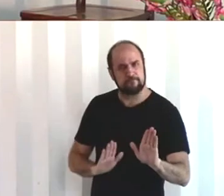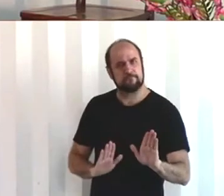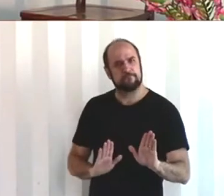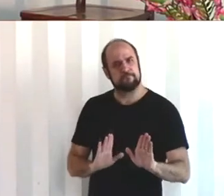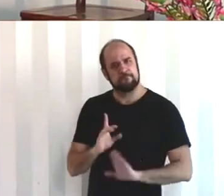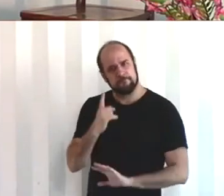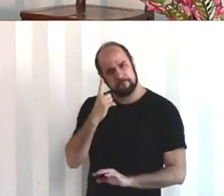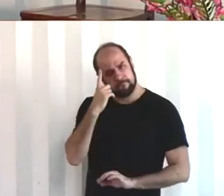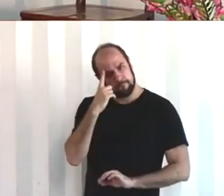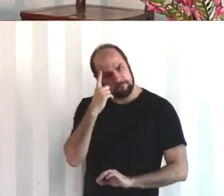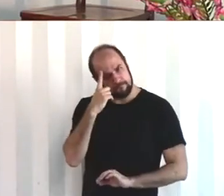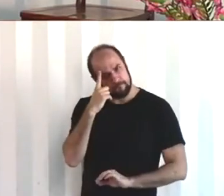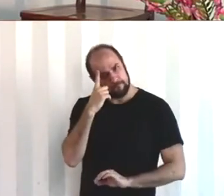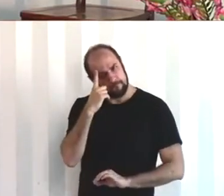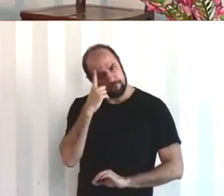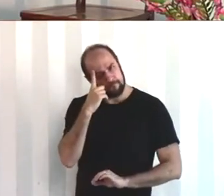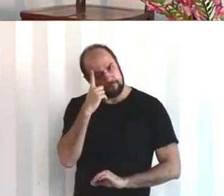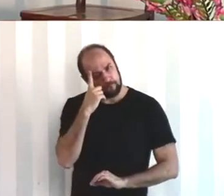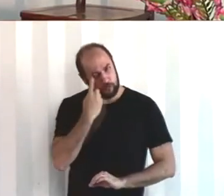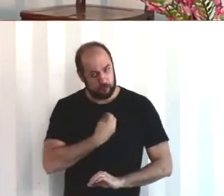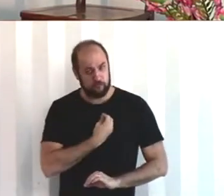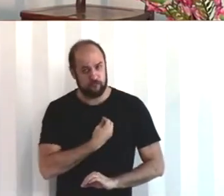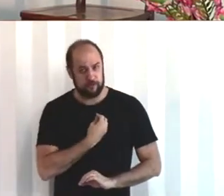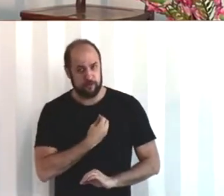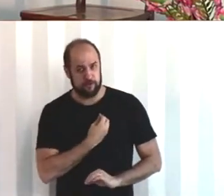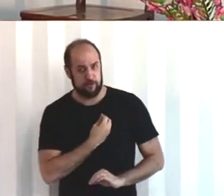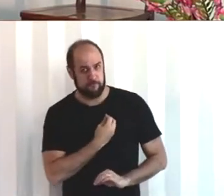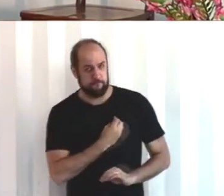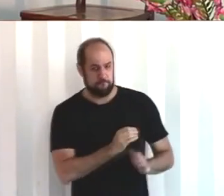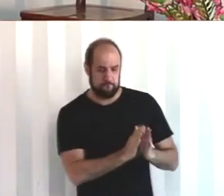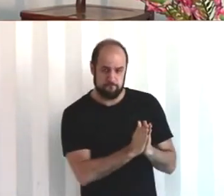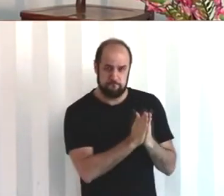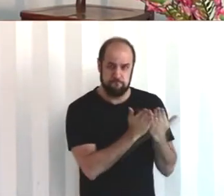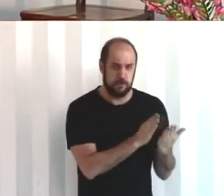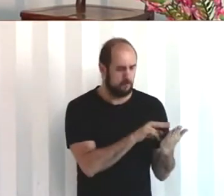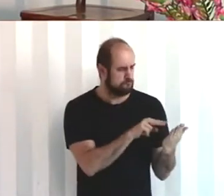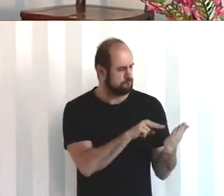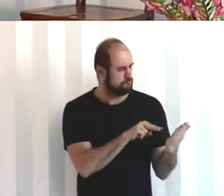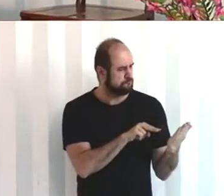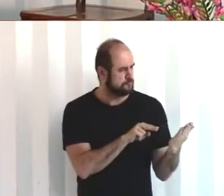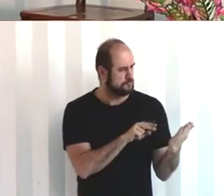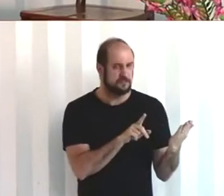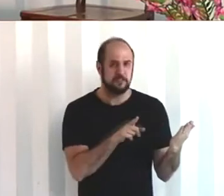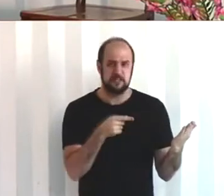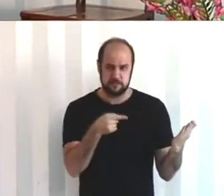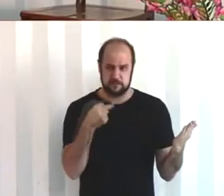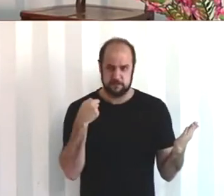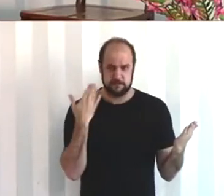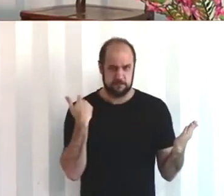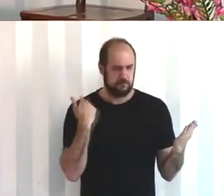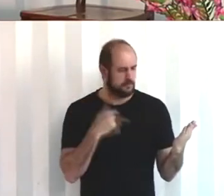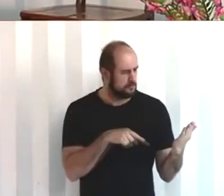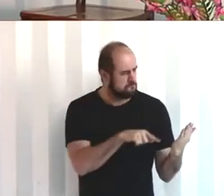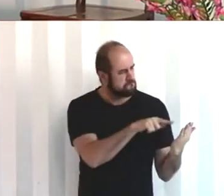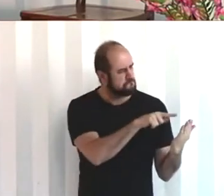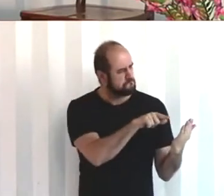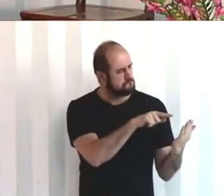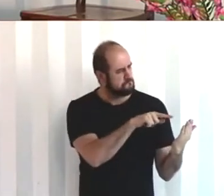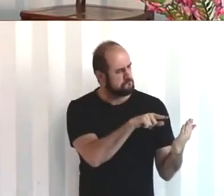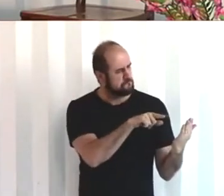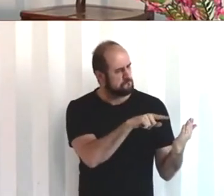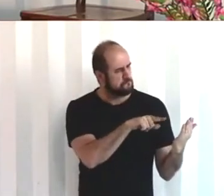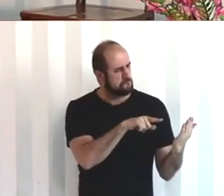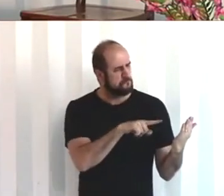Dá uma olhadinha aí agora na sua agenda, nas suas últimas realizações. Vamos pensar assim, esta semana que terminou